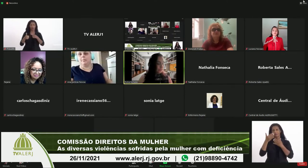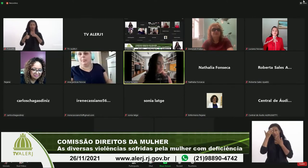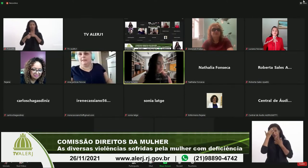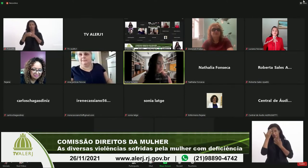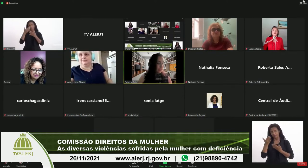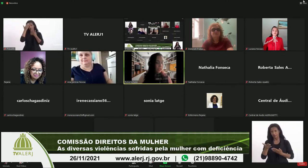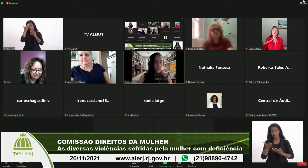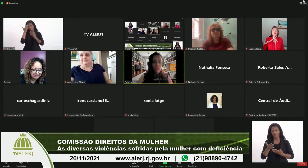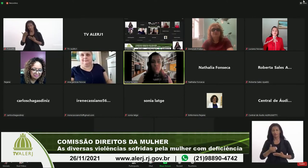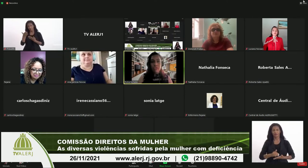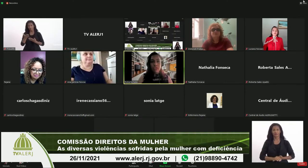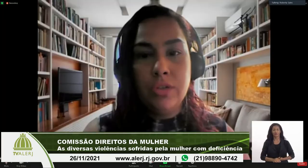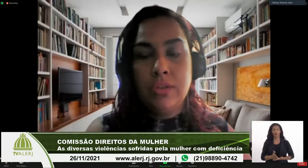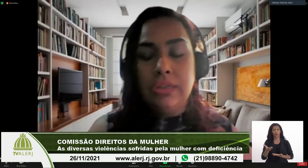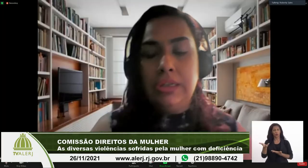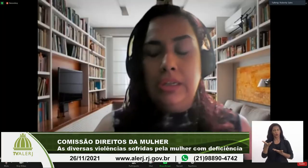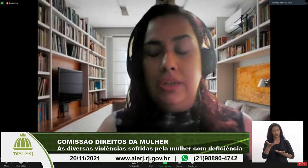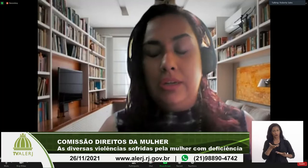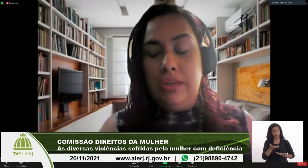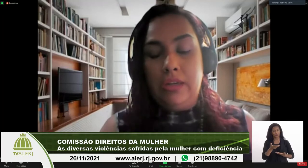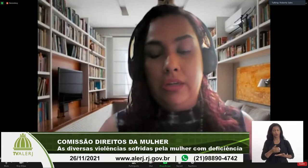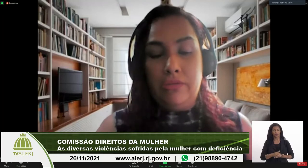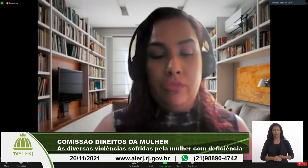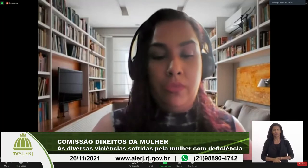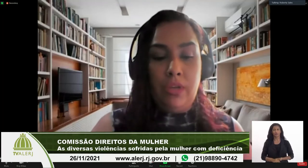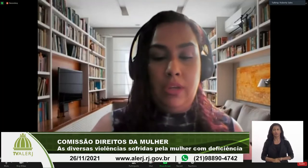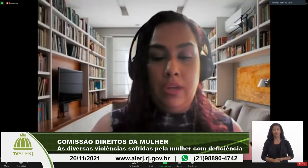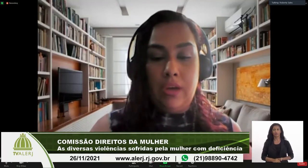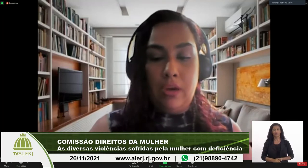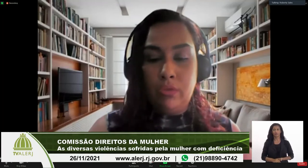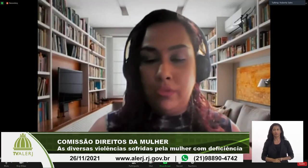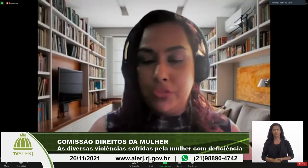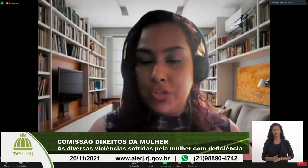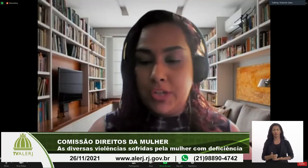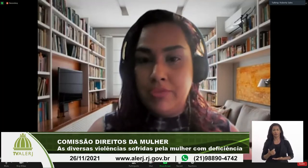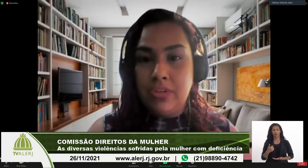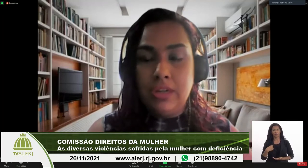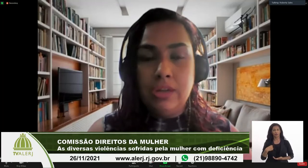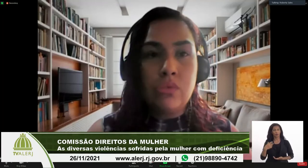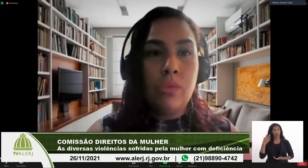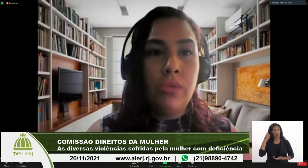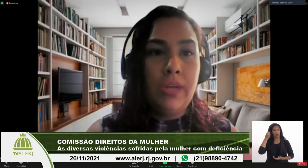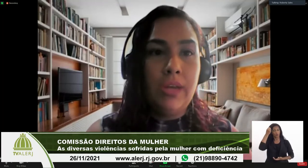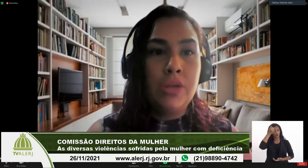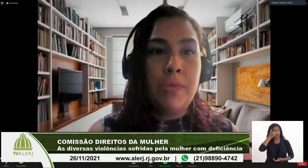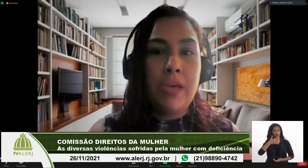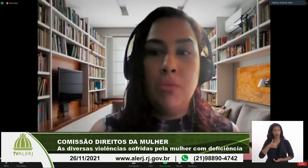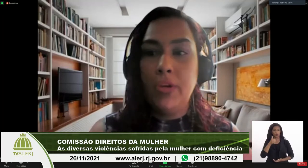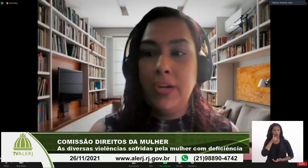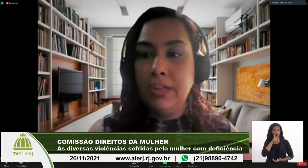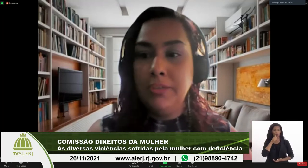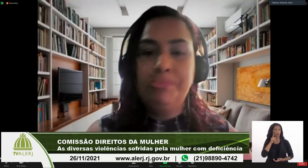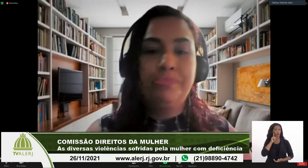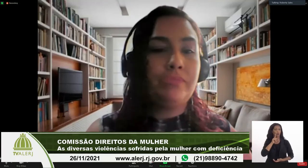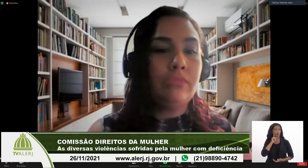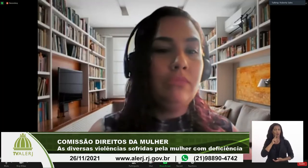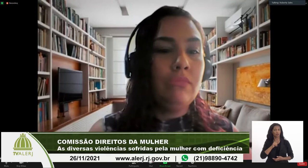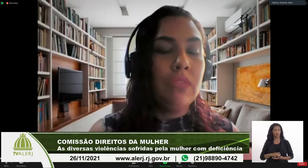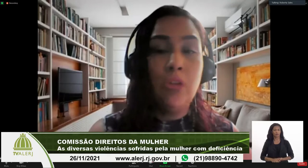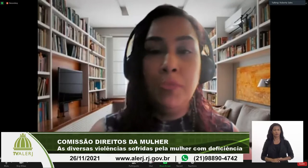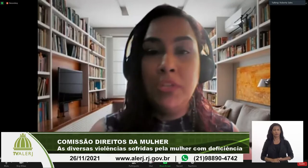o convite vou me auto descrever sou uma mulher de pele morena